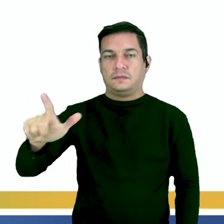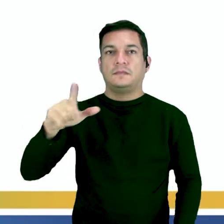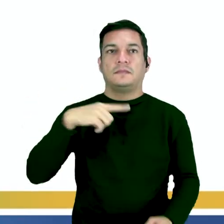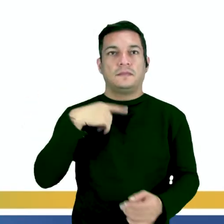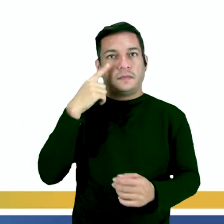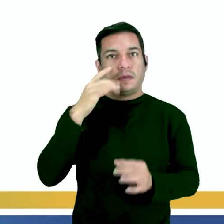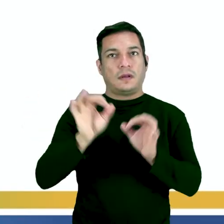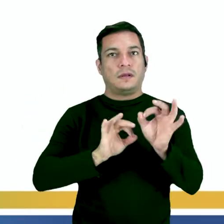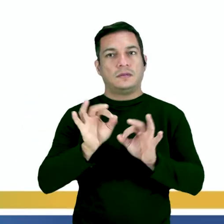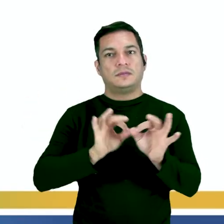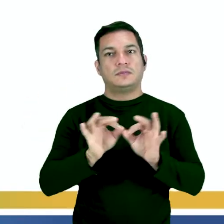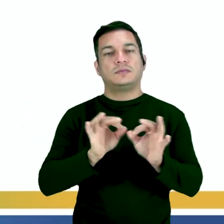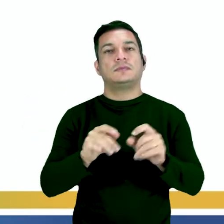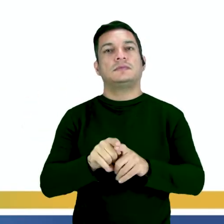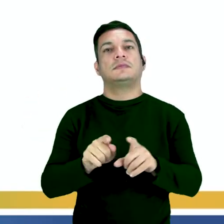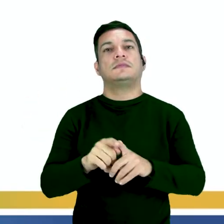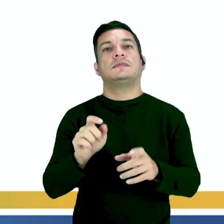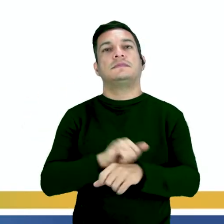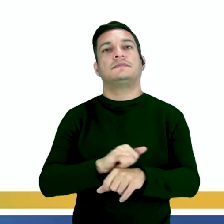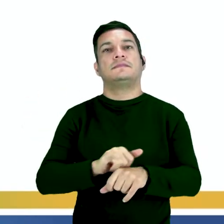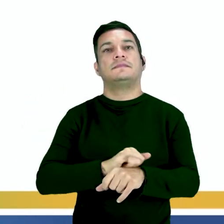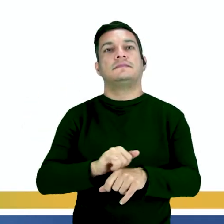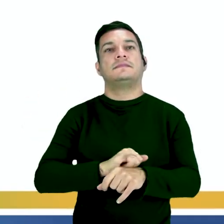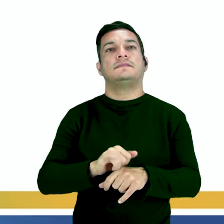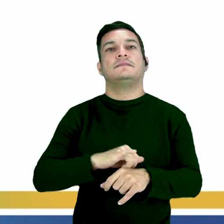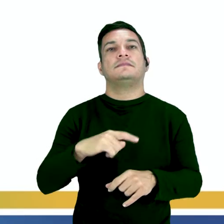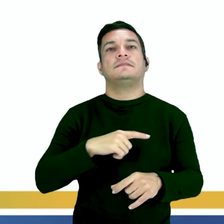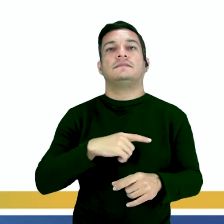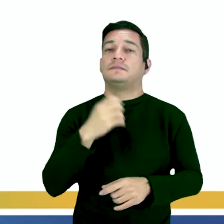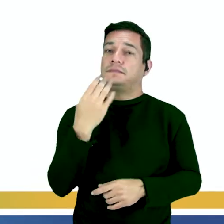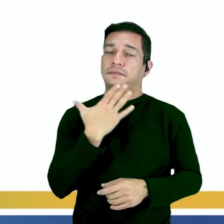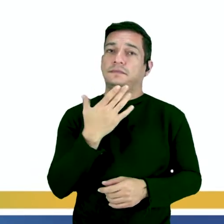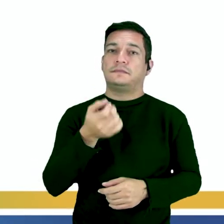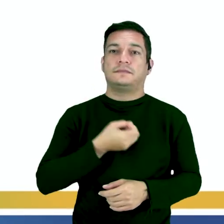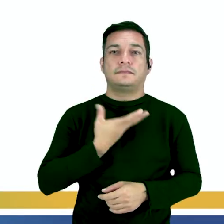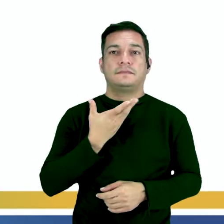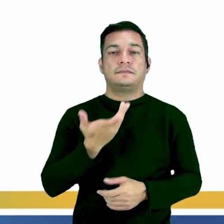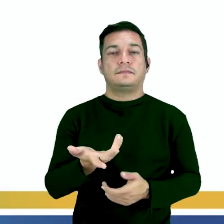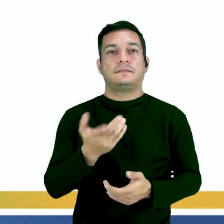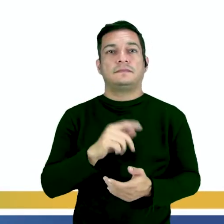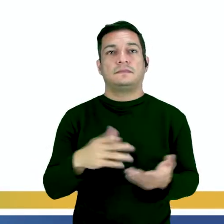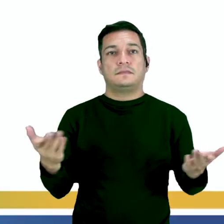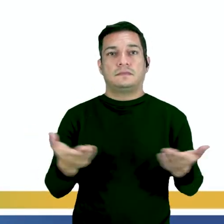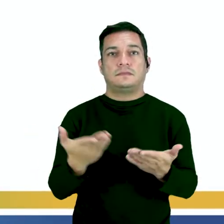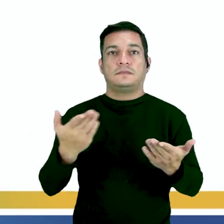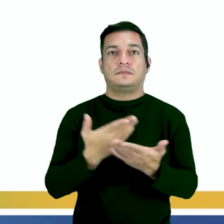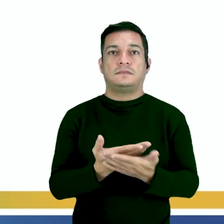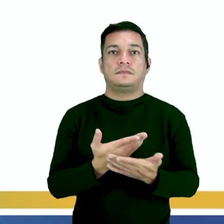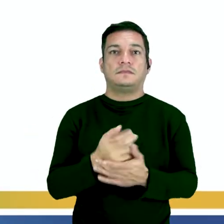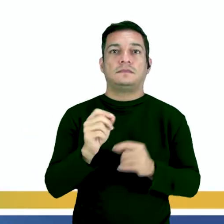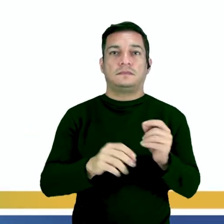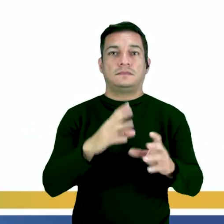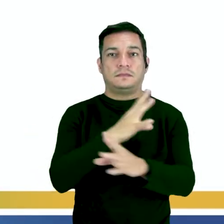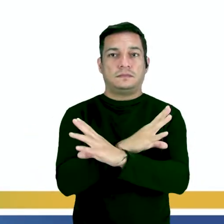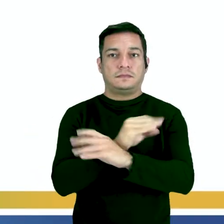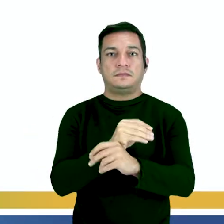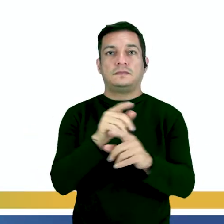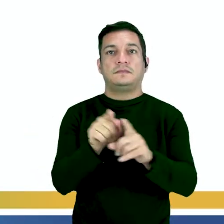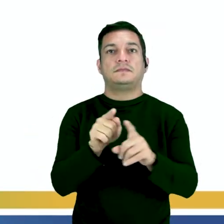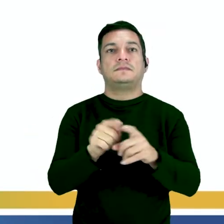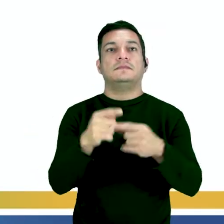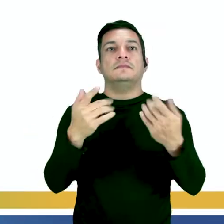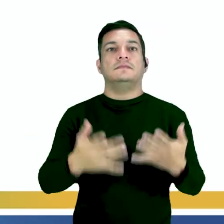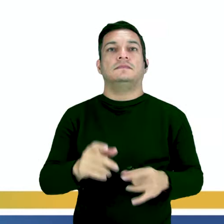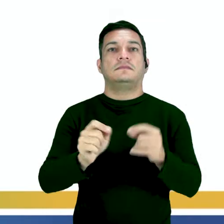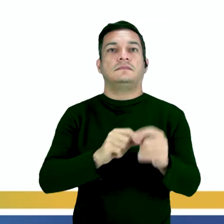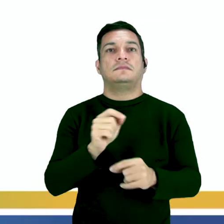a estrutura e as estratégias para manter uma boa argumentação. Hoje, além das conjunções, veremos também um